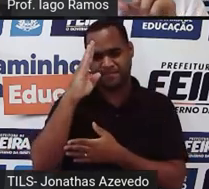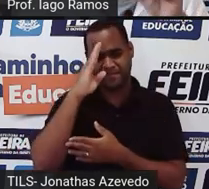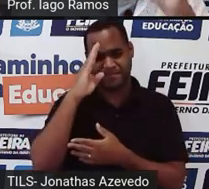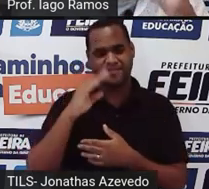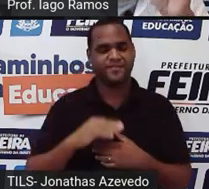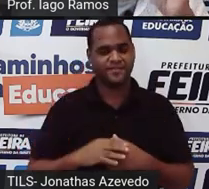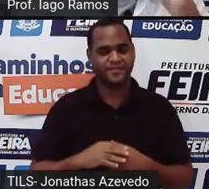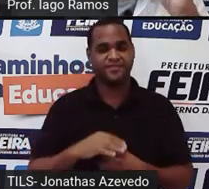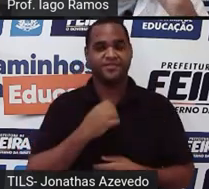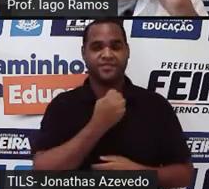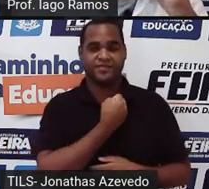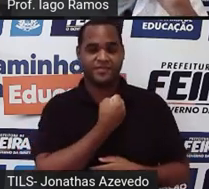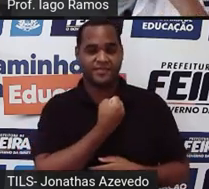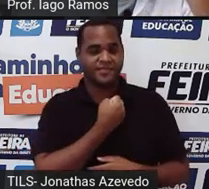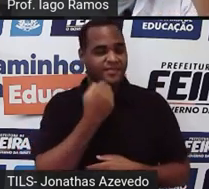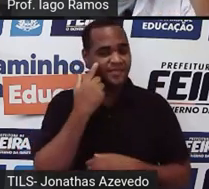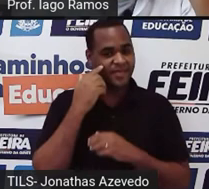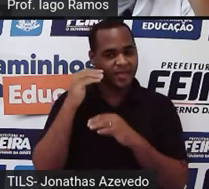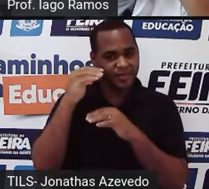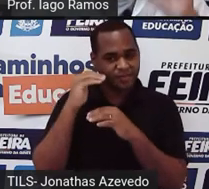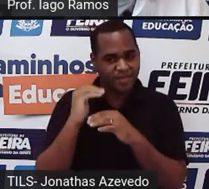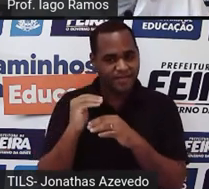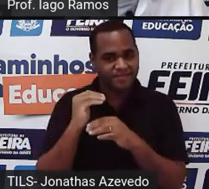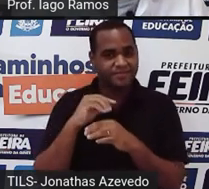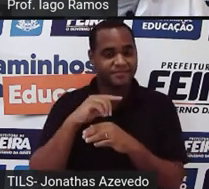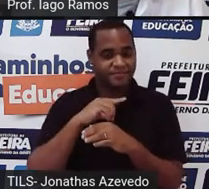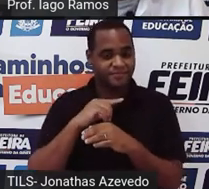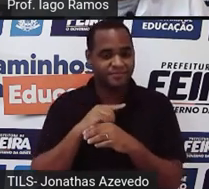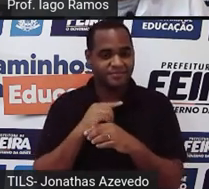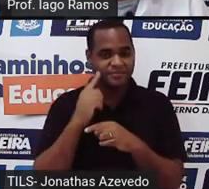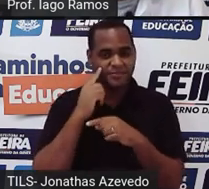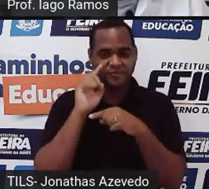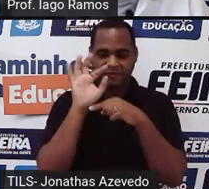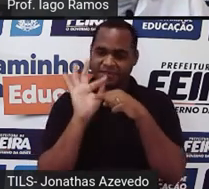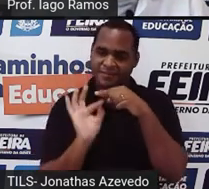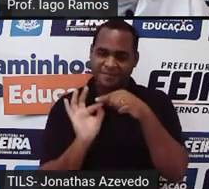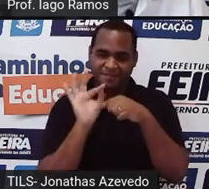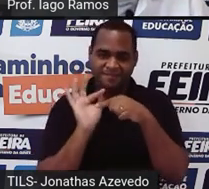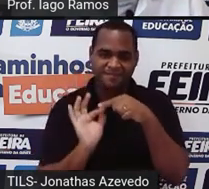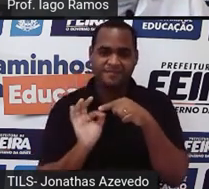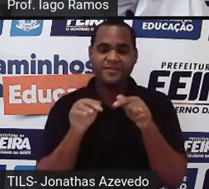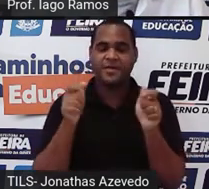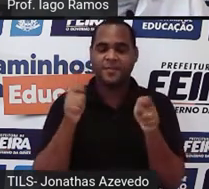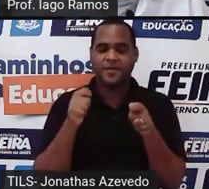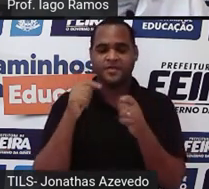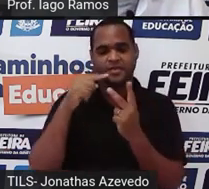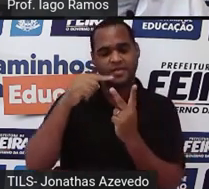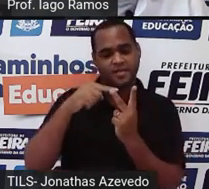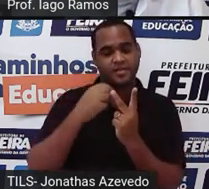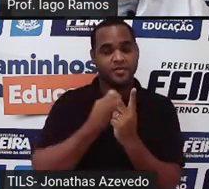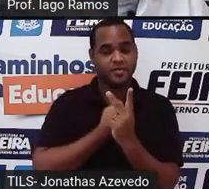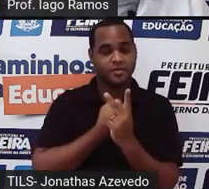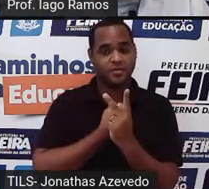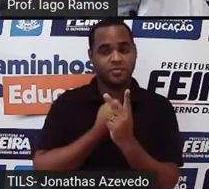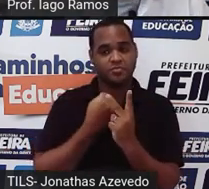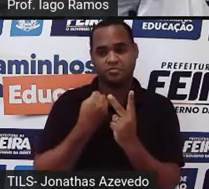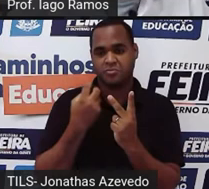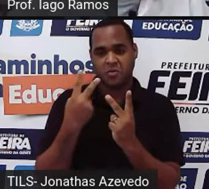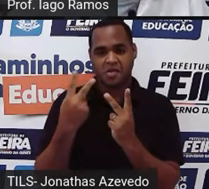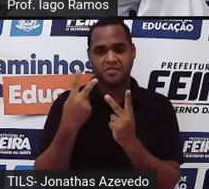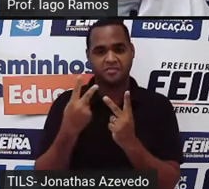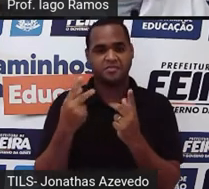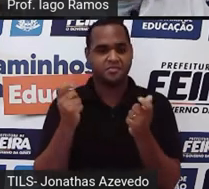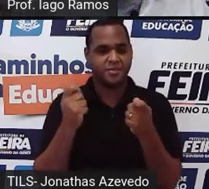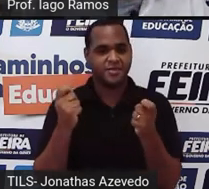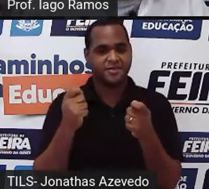O númerozinho de baixo do expoente lá, que é uma fração, vai ser a raiz, o índice da raiz, uma raiz